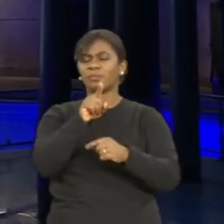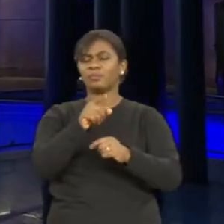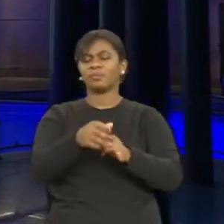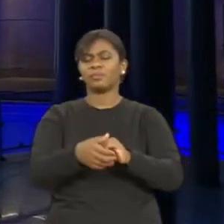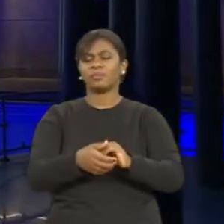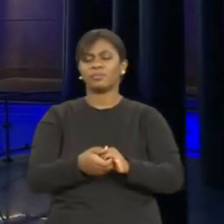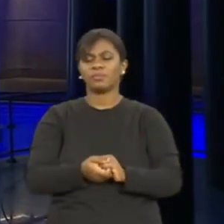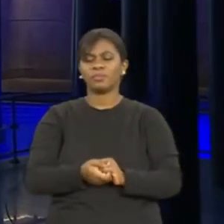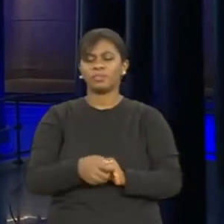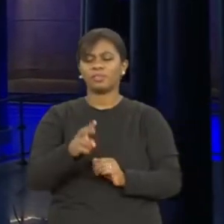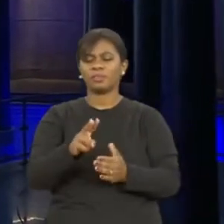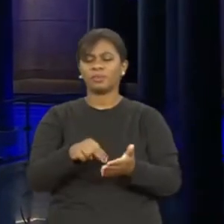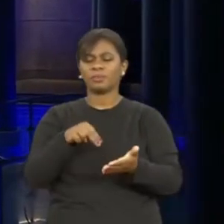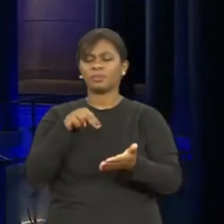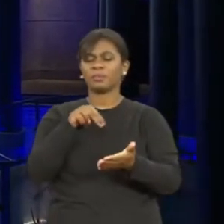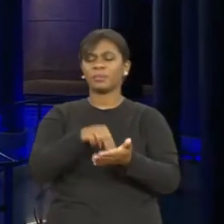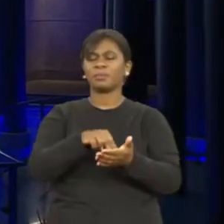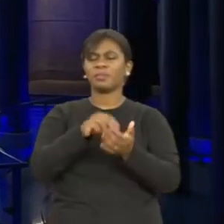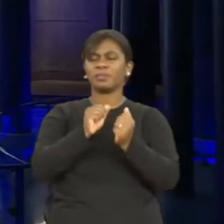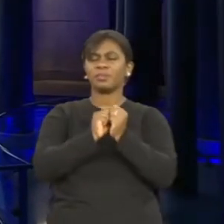mas você permanece com Deus.